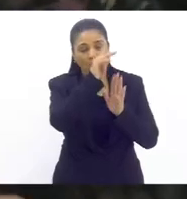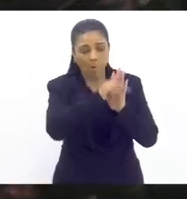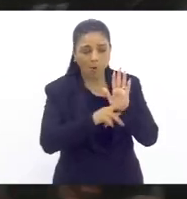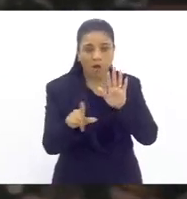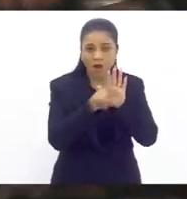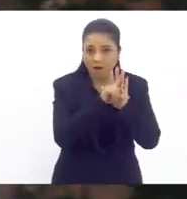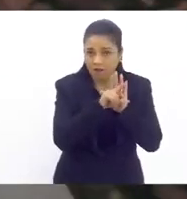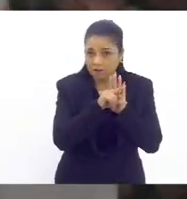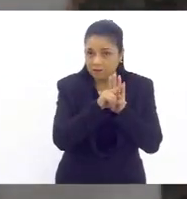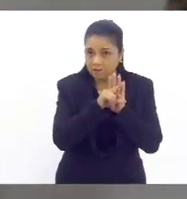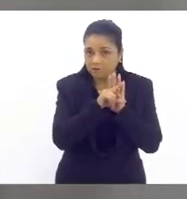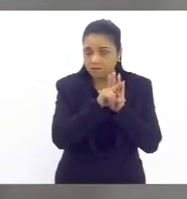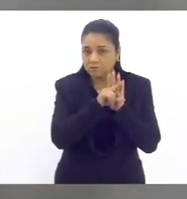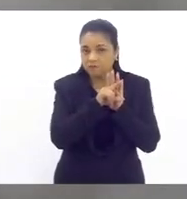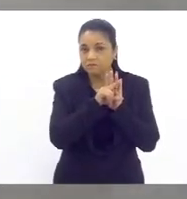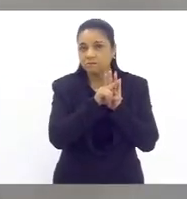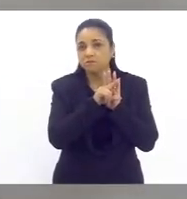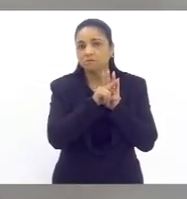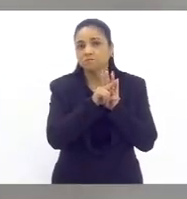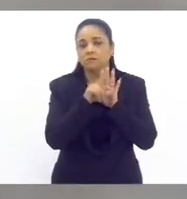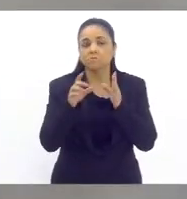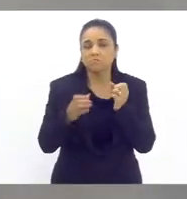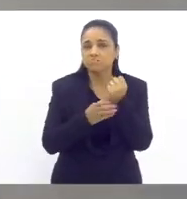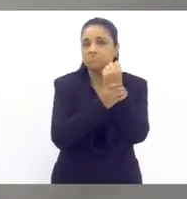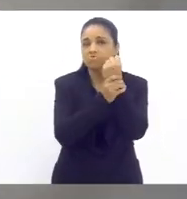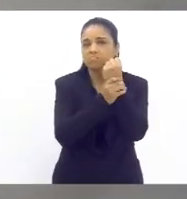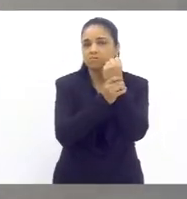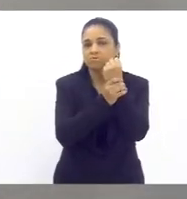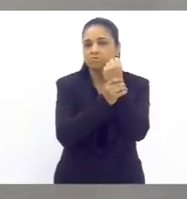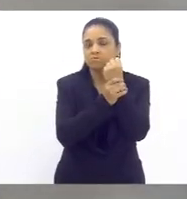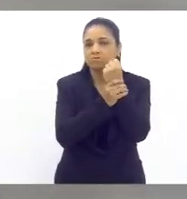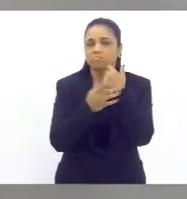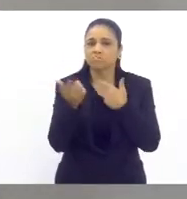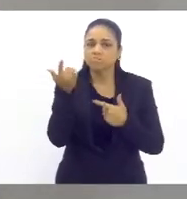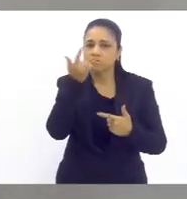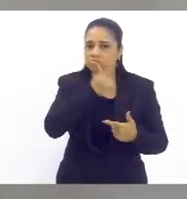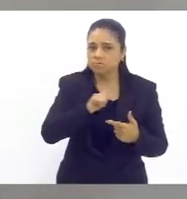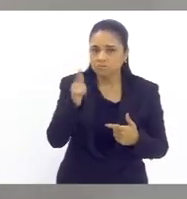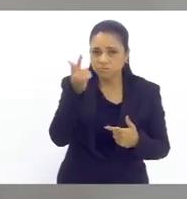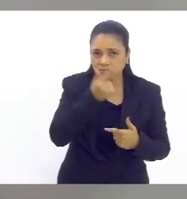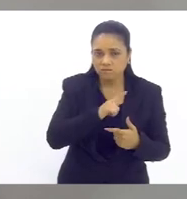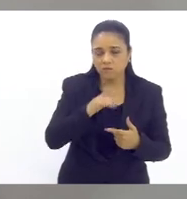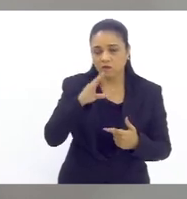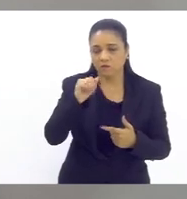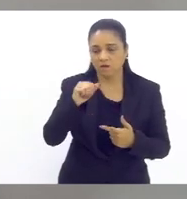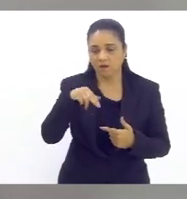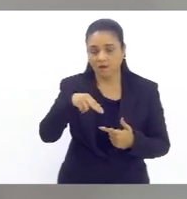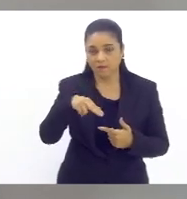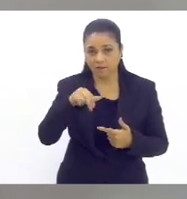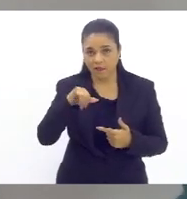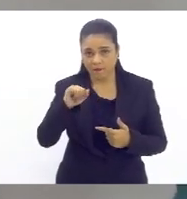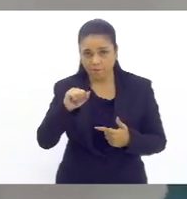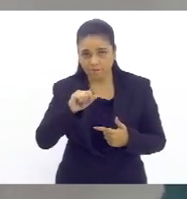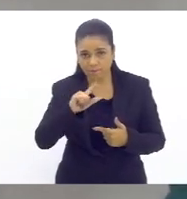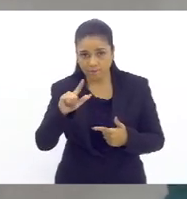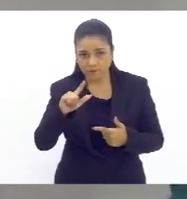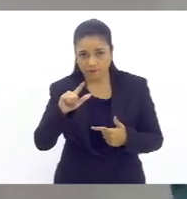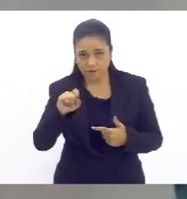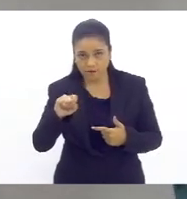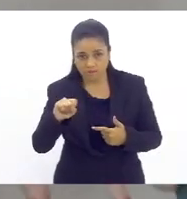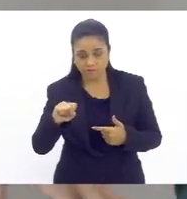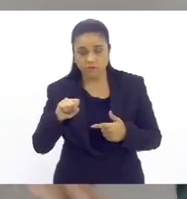de lei que que é para garantir o acesso a cannabis medicinal no município do Rio de Janeiro